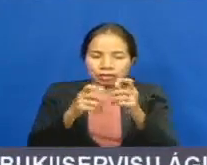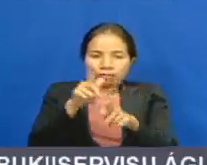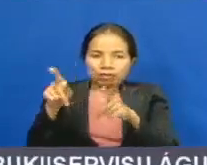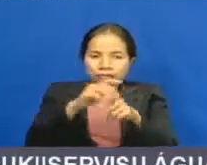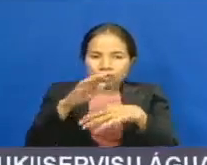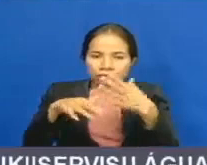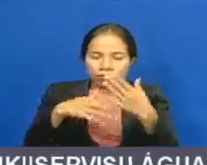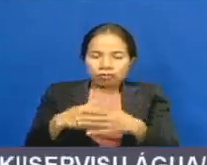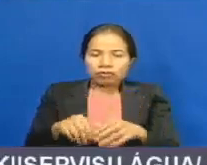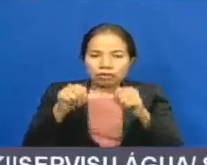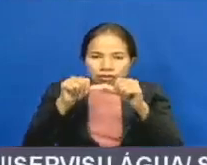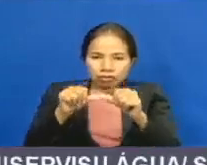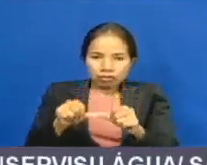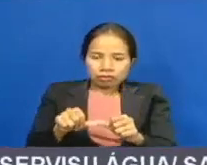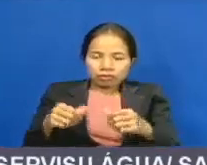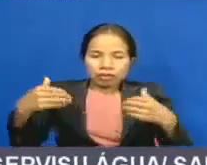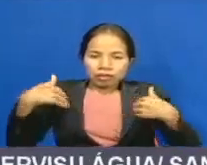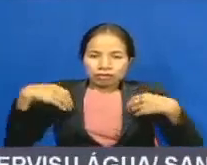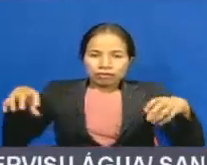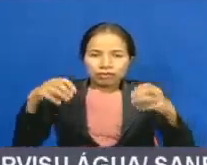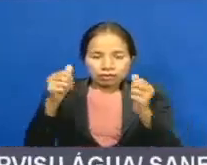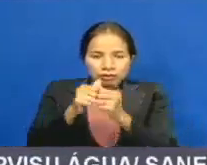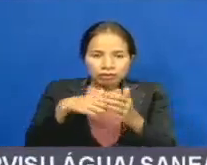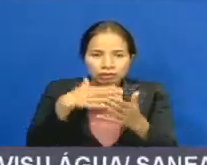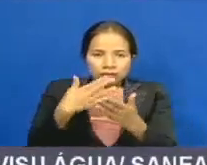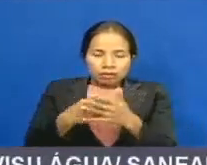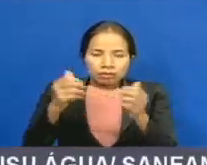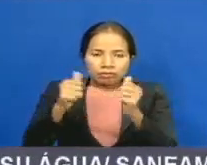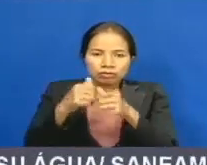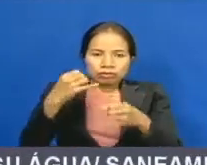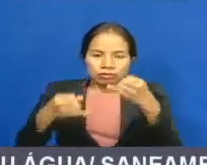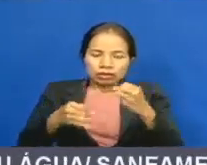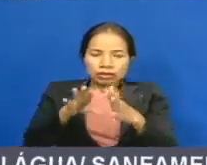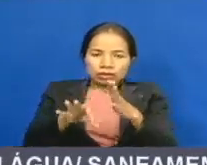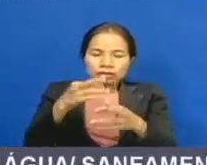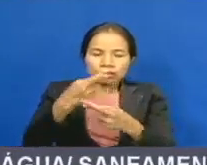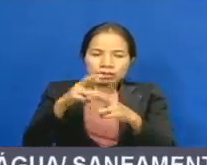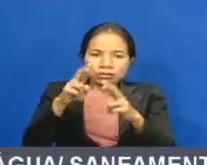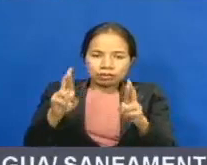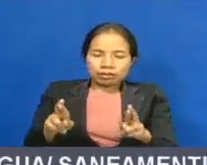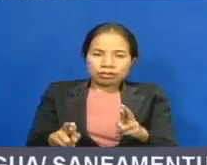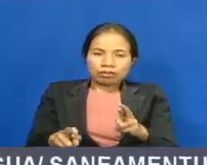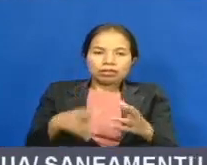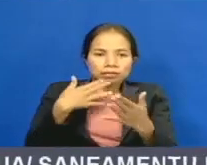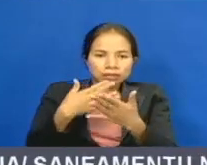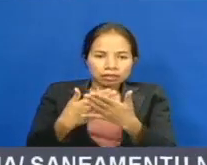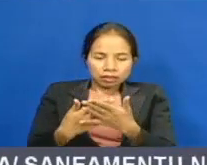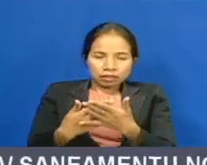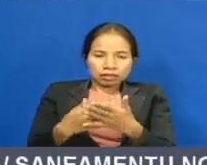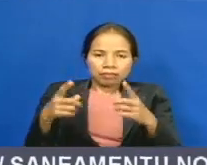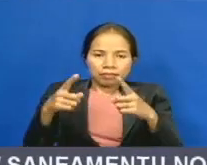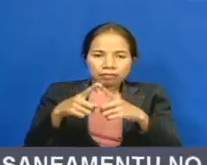hotu atu continua iha cooperasaun diak ho justisa ho dihetan resultado nebe positivo